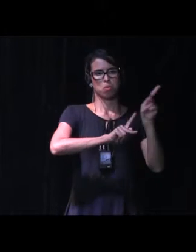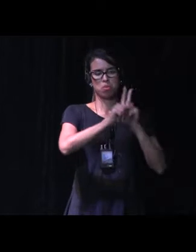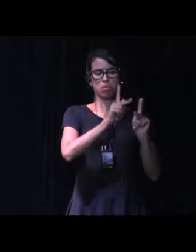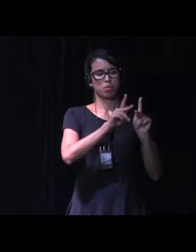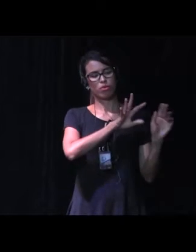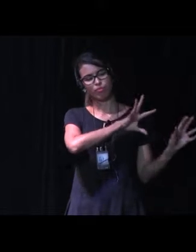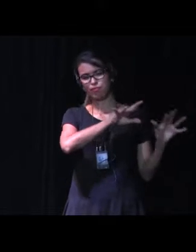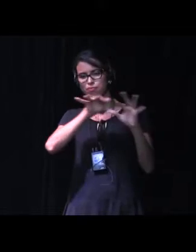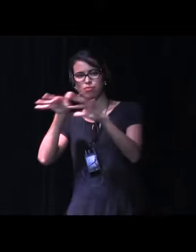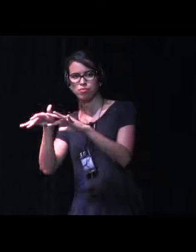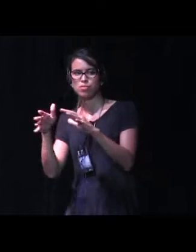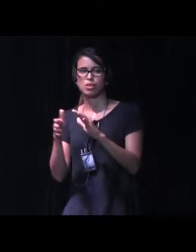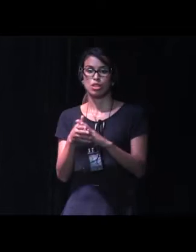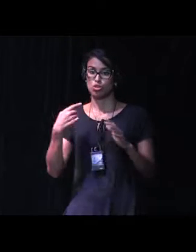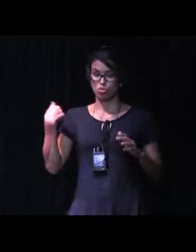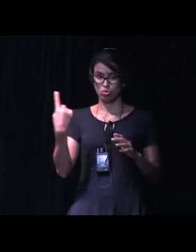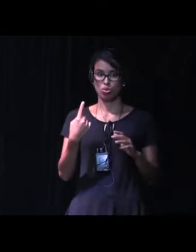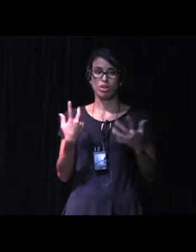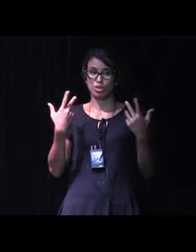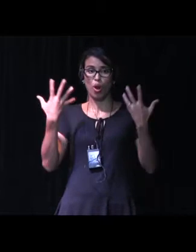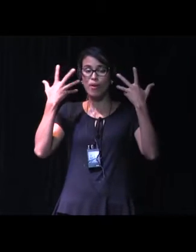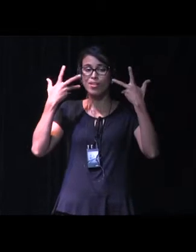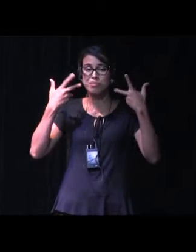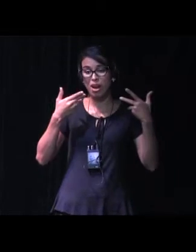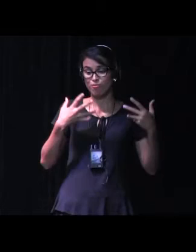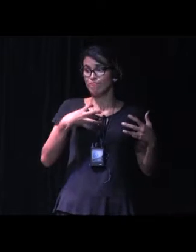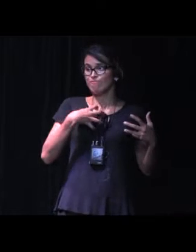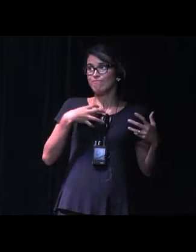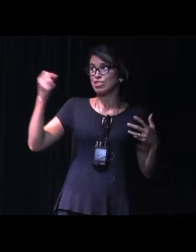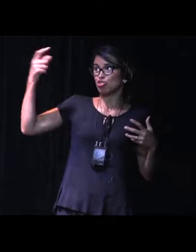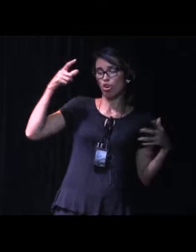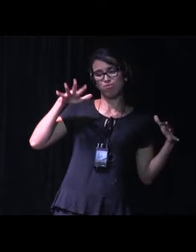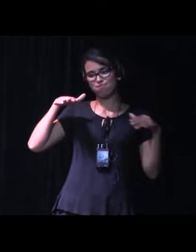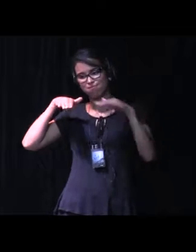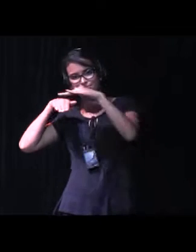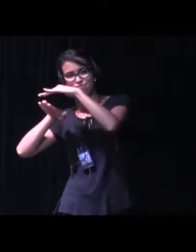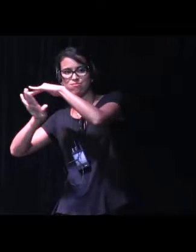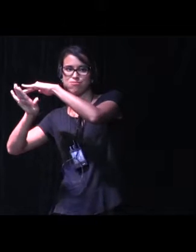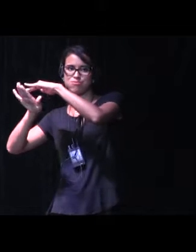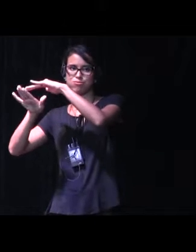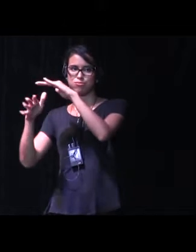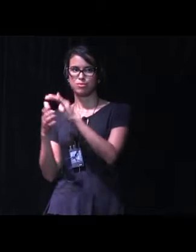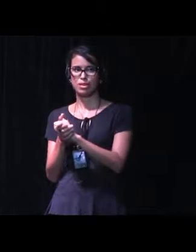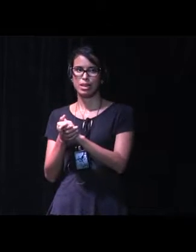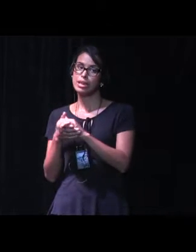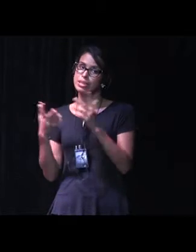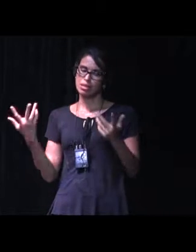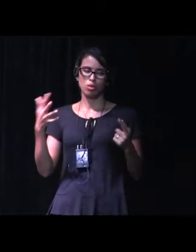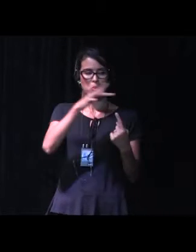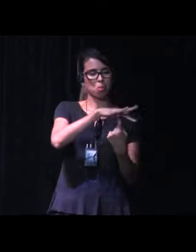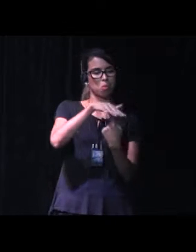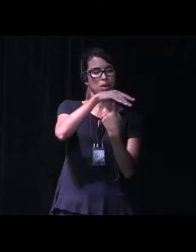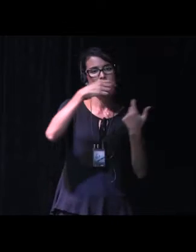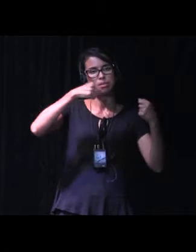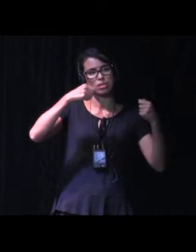do espaço público, vão procurar um refúgio. São muito animais no primeiro instinto, mas se